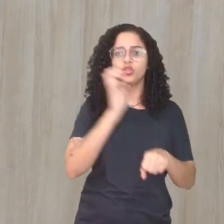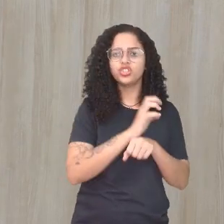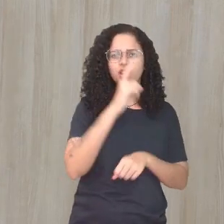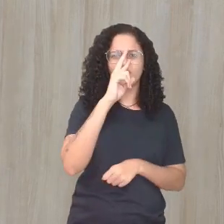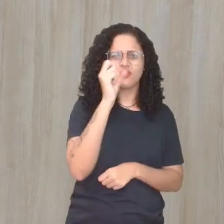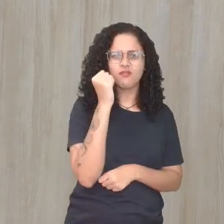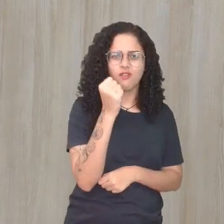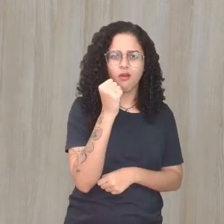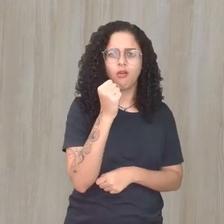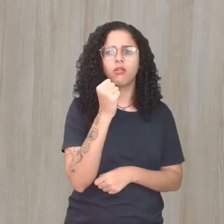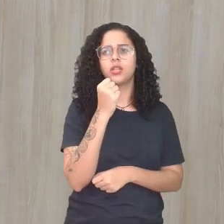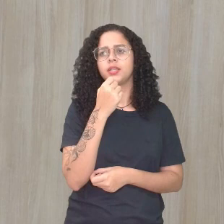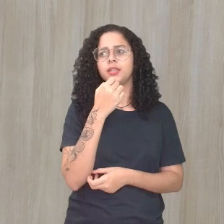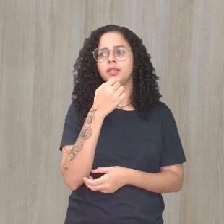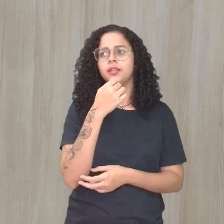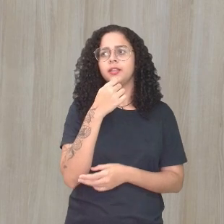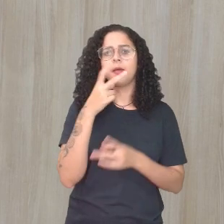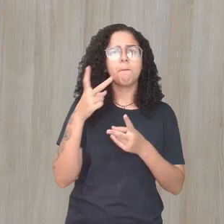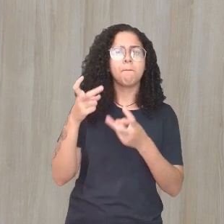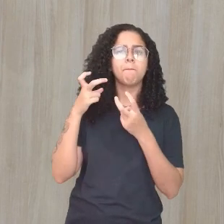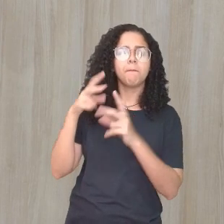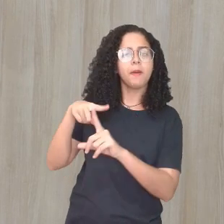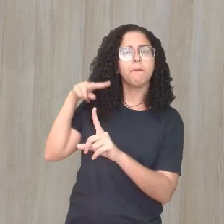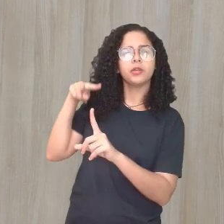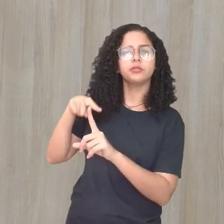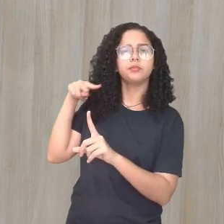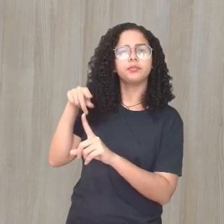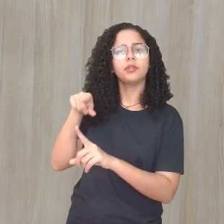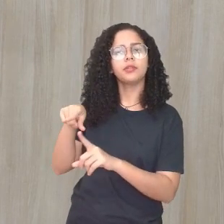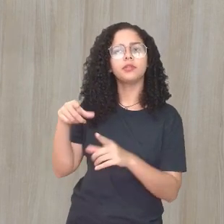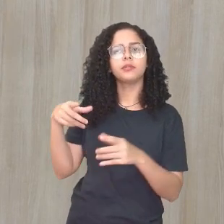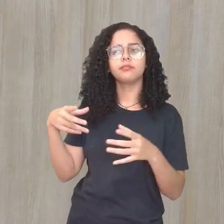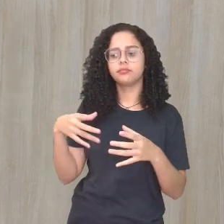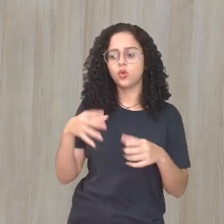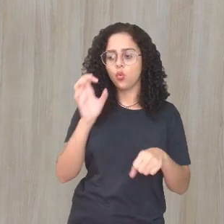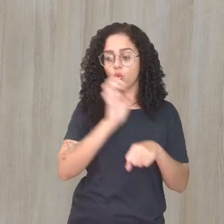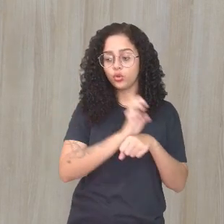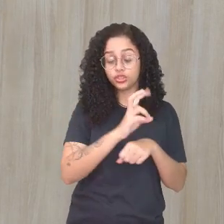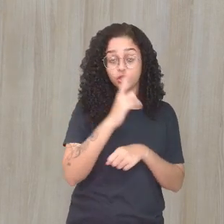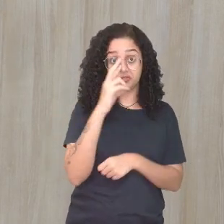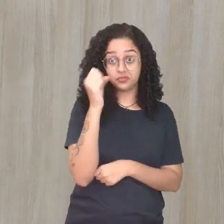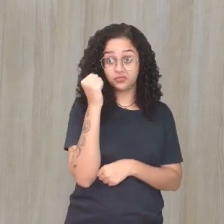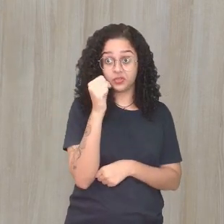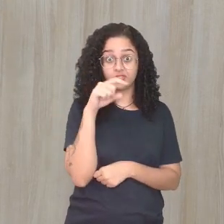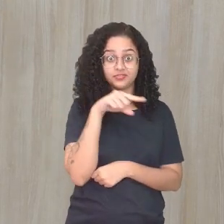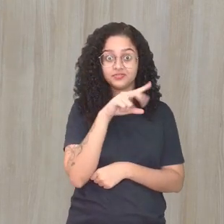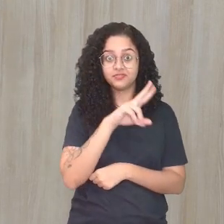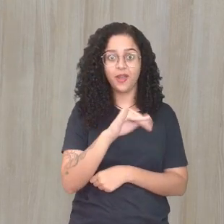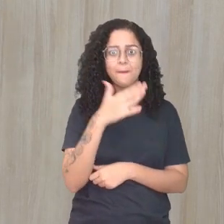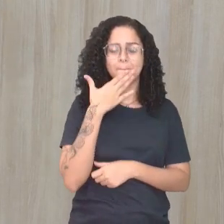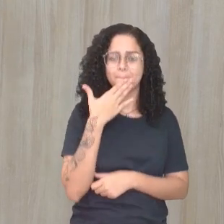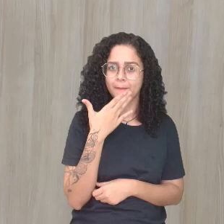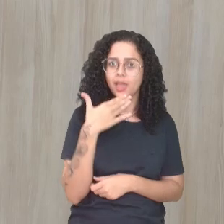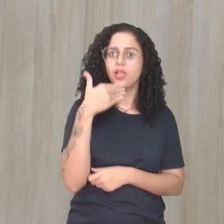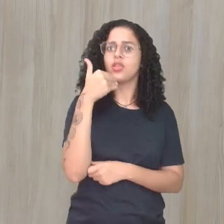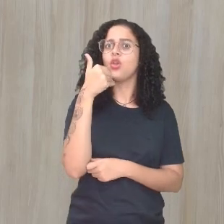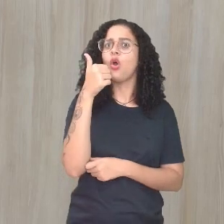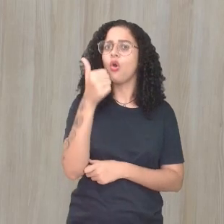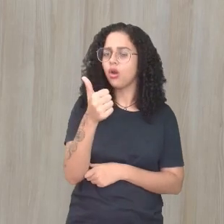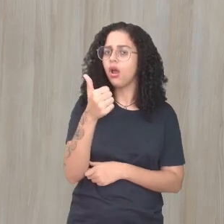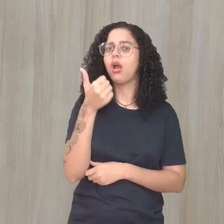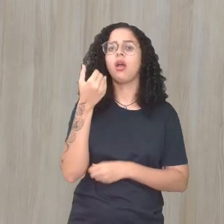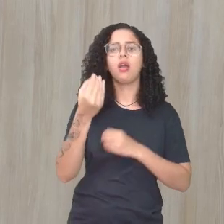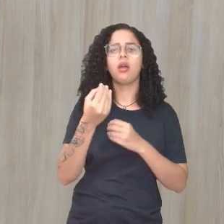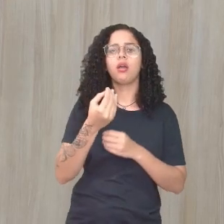forte, na ótica dessa turma, né, um Estado forte, ele vai melhorar as